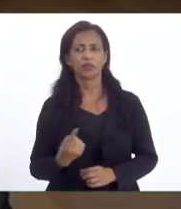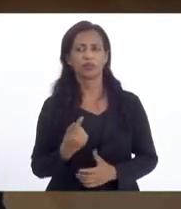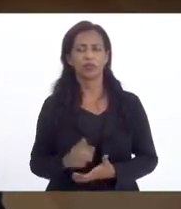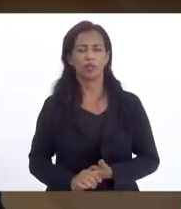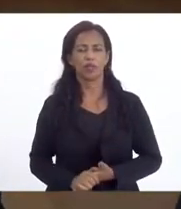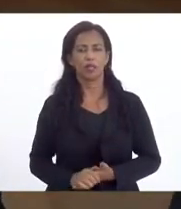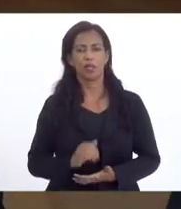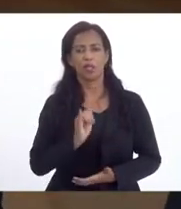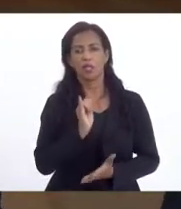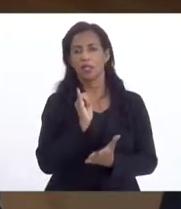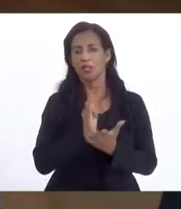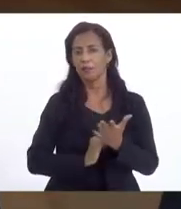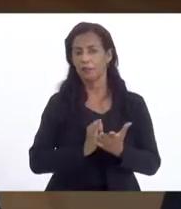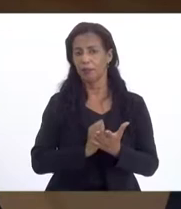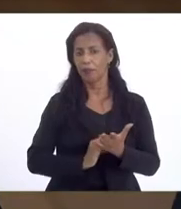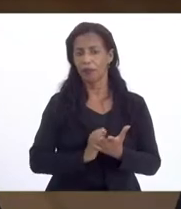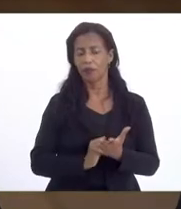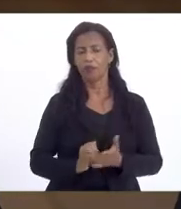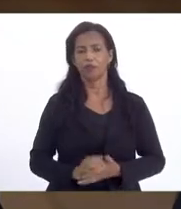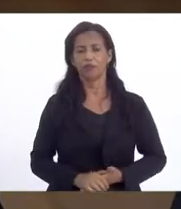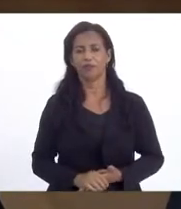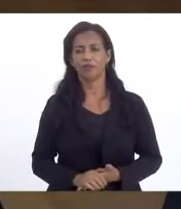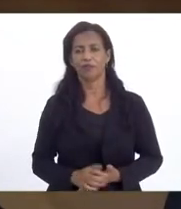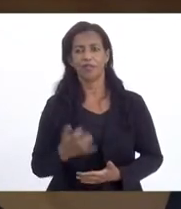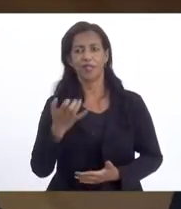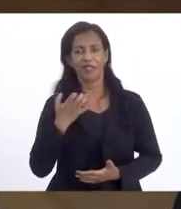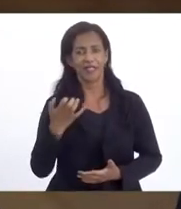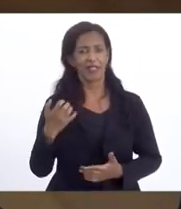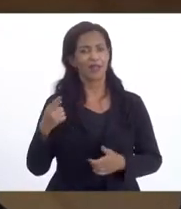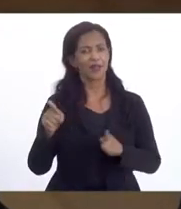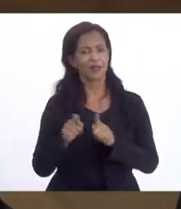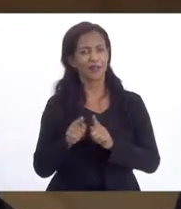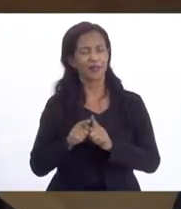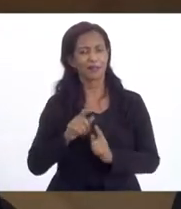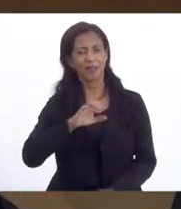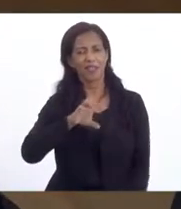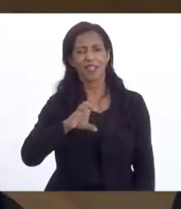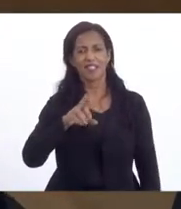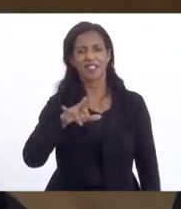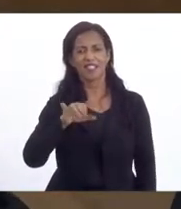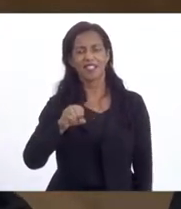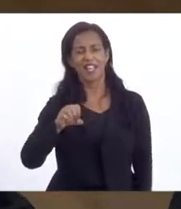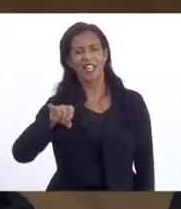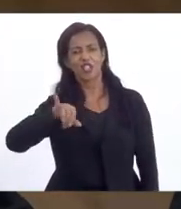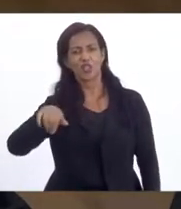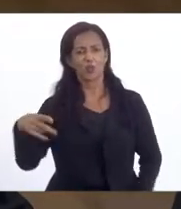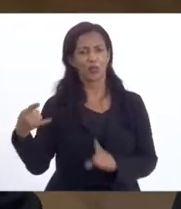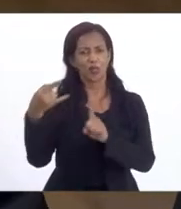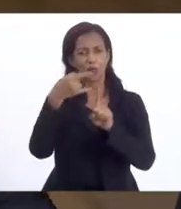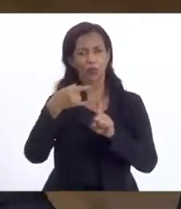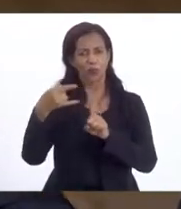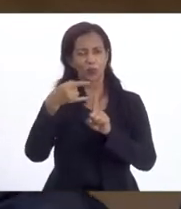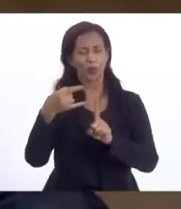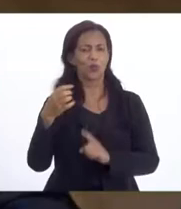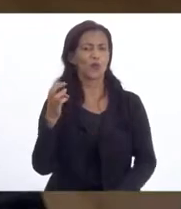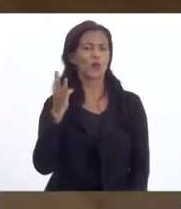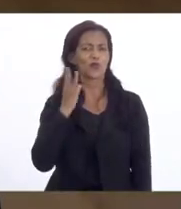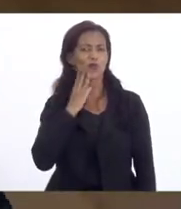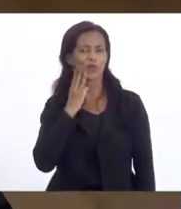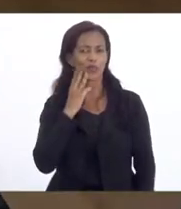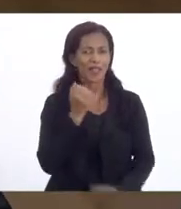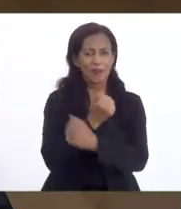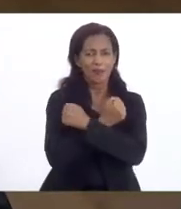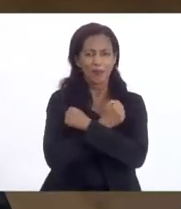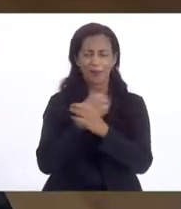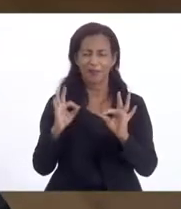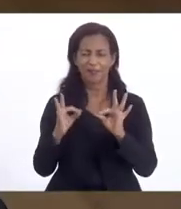os nossos ICMS. Quero saudar a Célia Jordão, que está nos acompanhando pelo Zoom, deputado Valdec, mandar um abraço